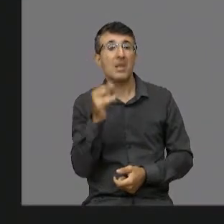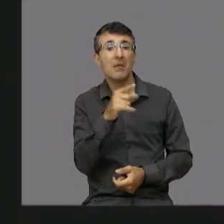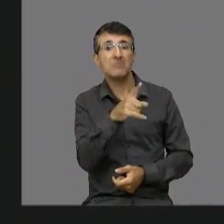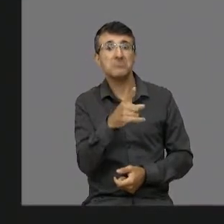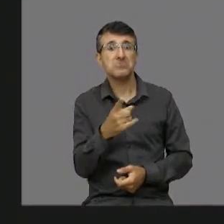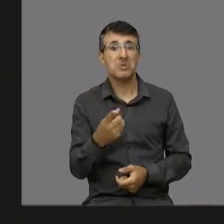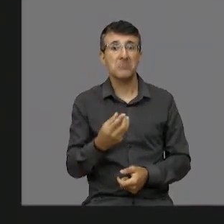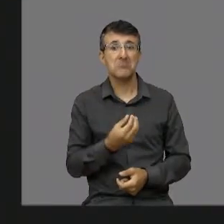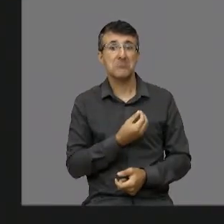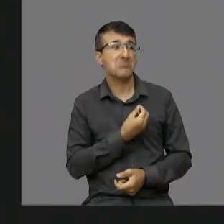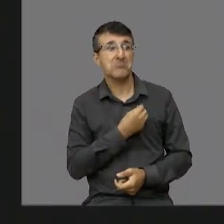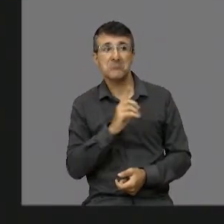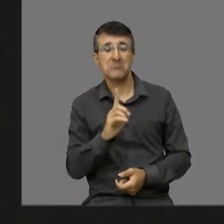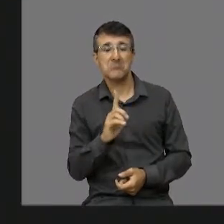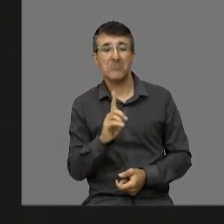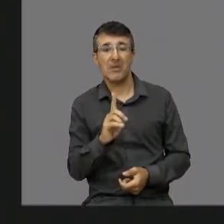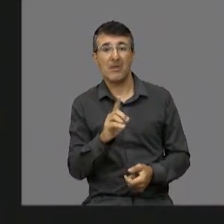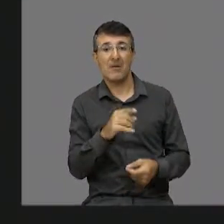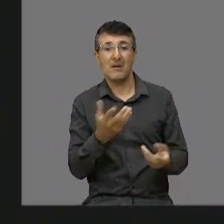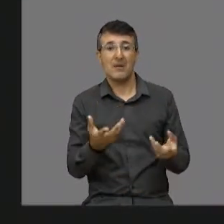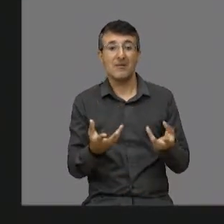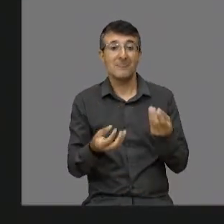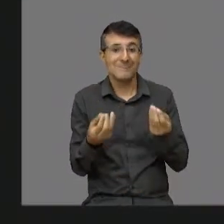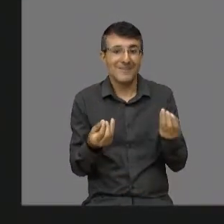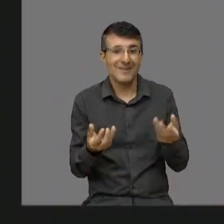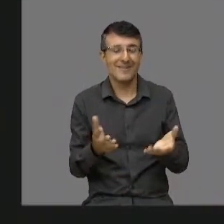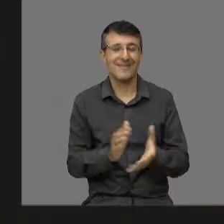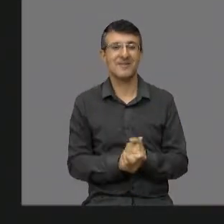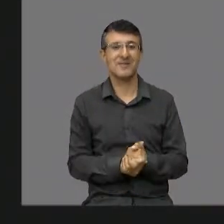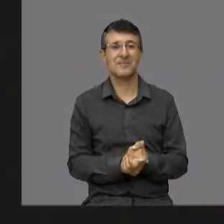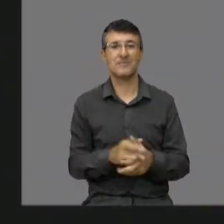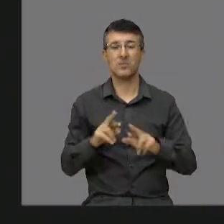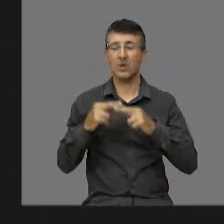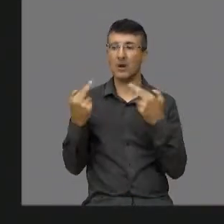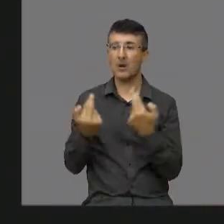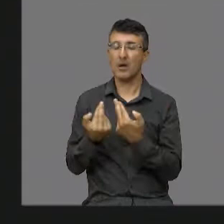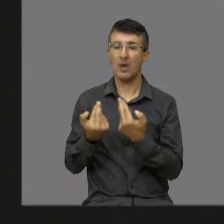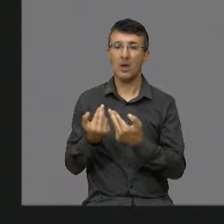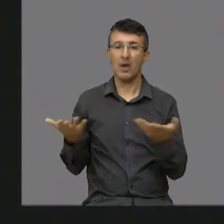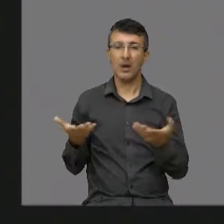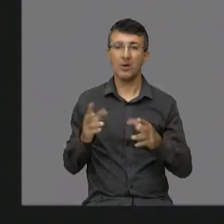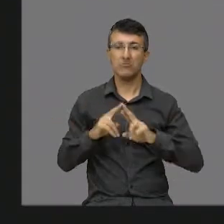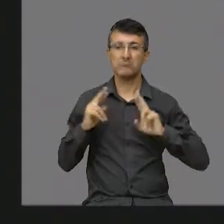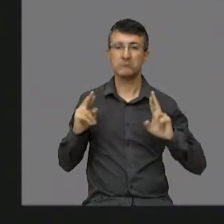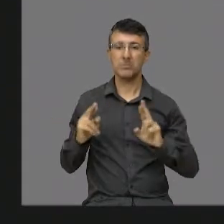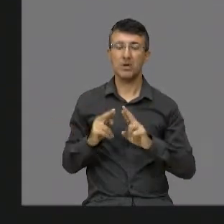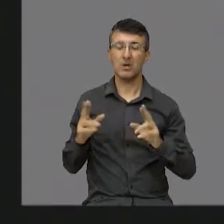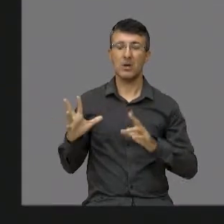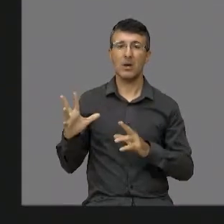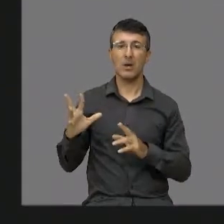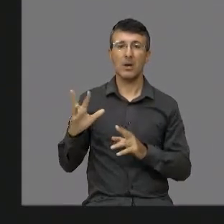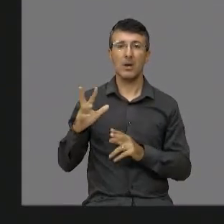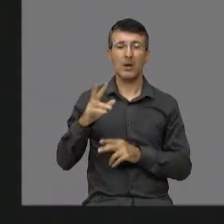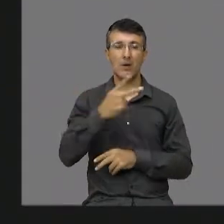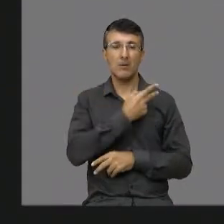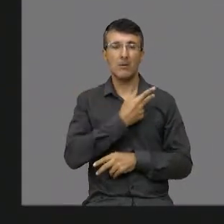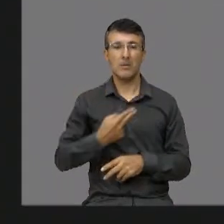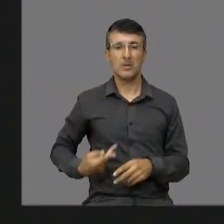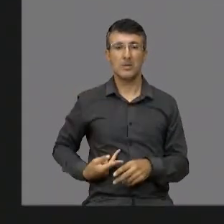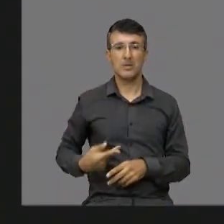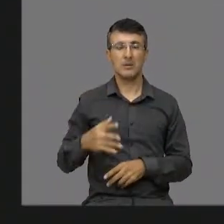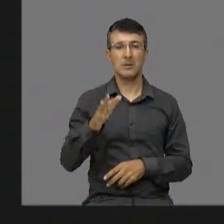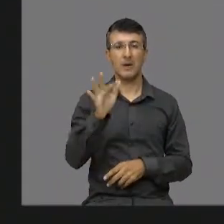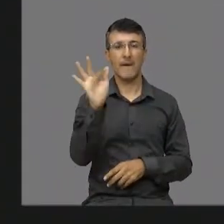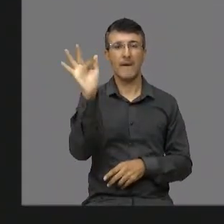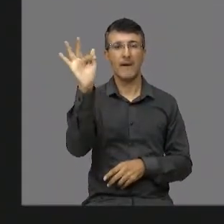isso, e eu peço desculpa, tá? Porque eu tenho reunião com o presidente da Federação Paulista agora. Também vai ser através de vídeo no meu gabinete, sobre o futebol